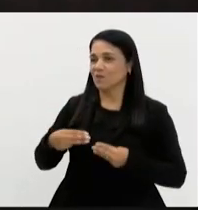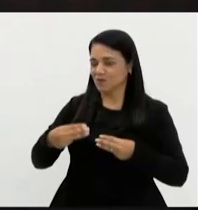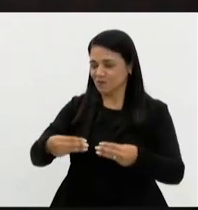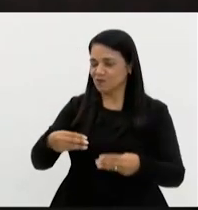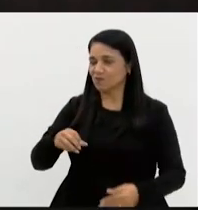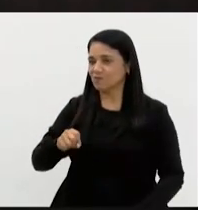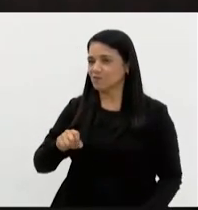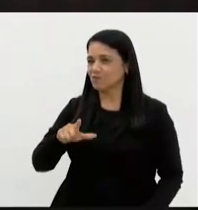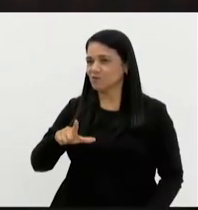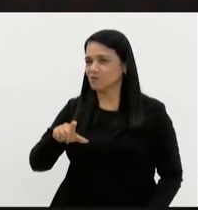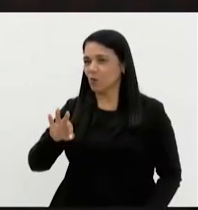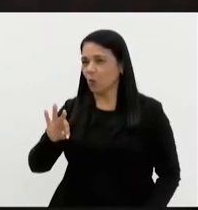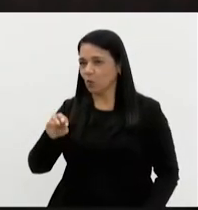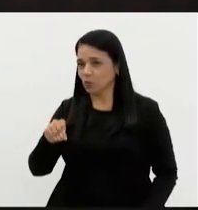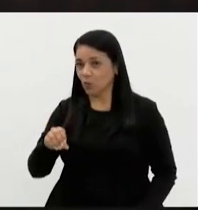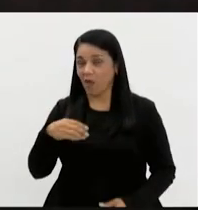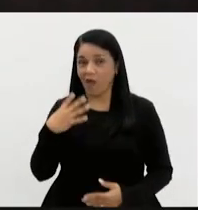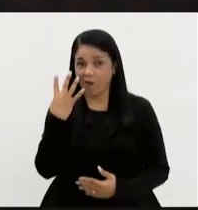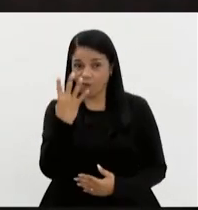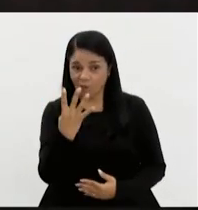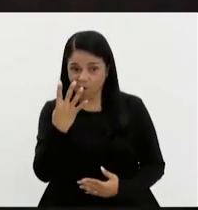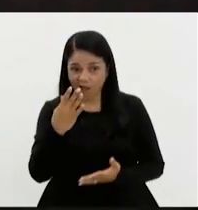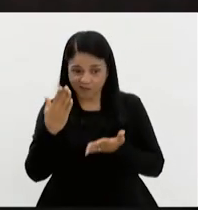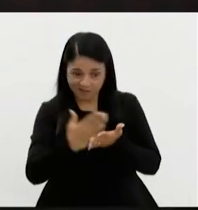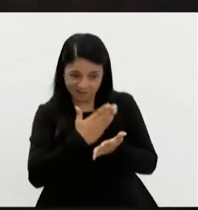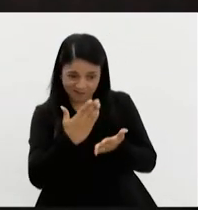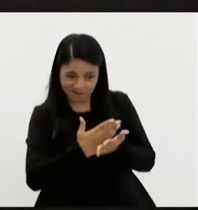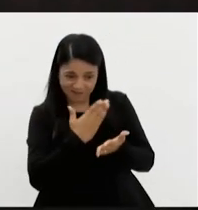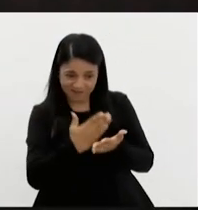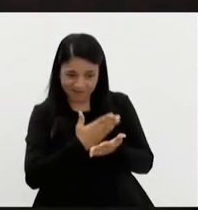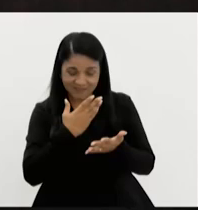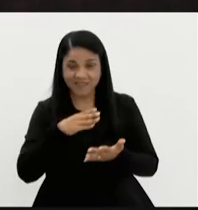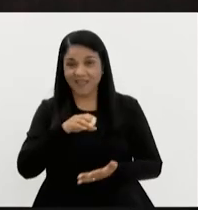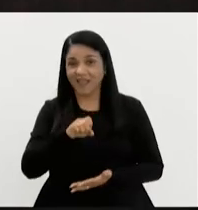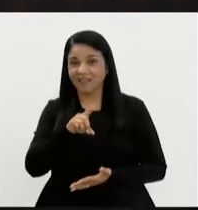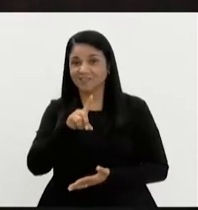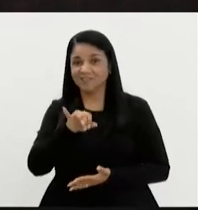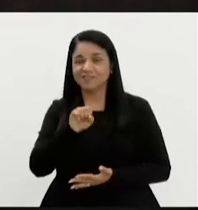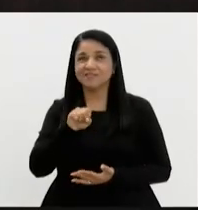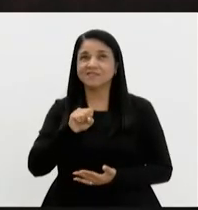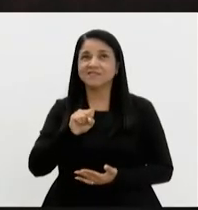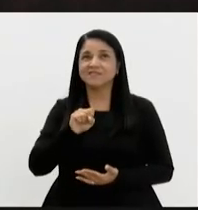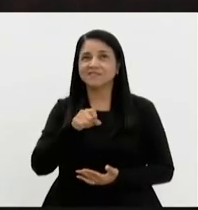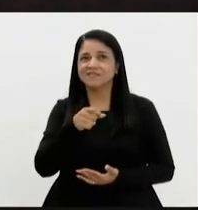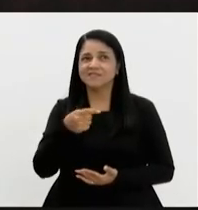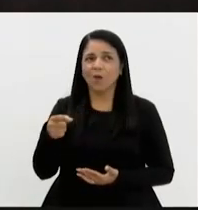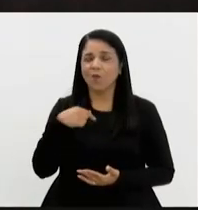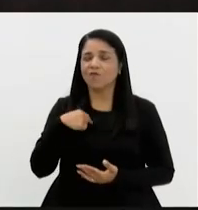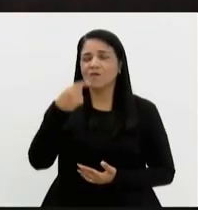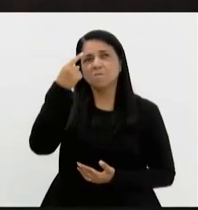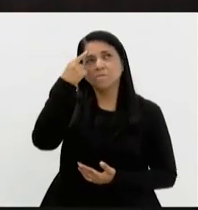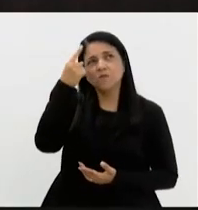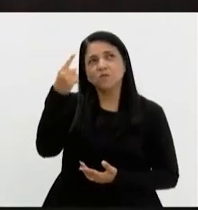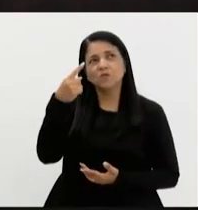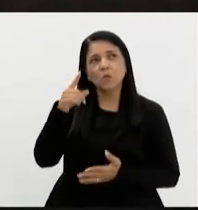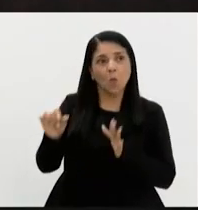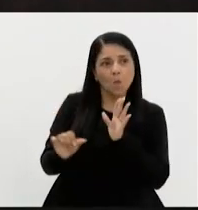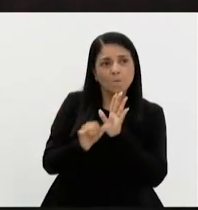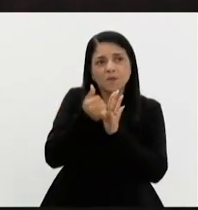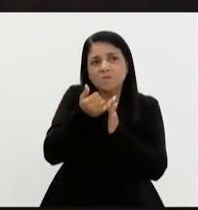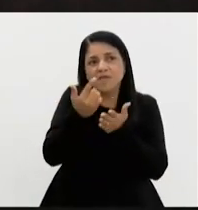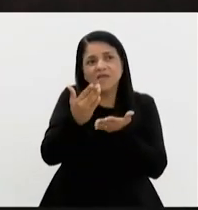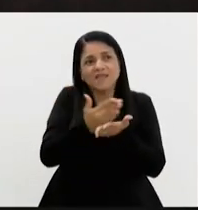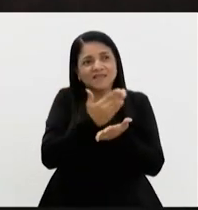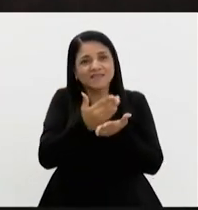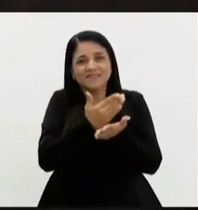anos solto quando falaram que a quarta Edição do seu livro eu fiquei me perguntando porque eu me lembro que eu fui no lançamento da primeira edição lá se